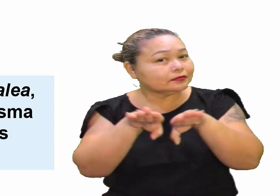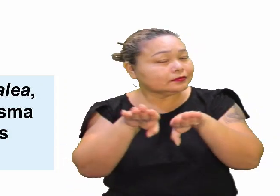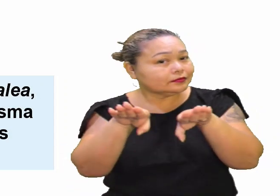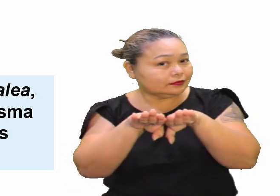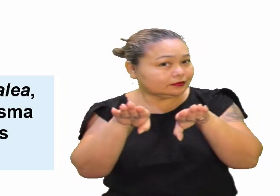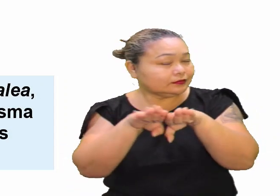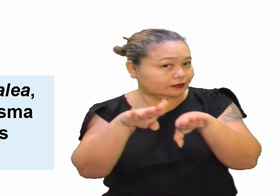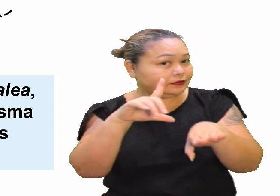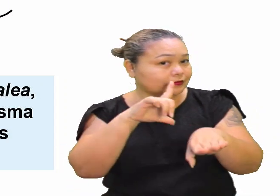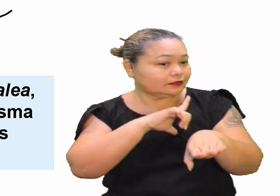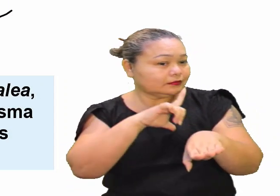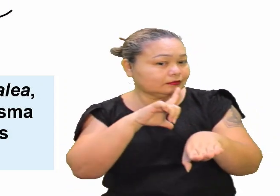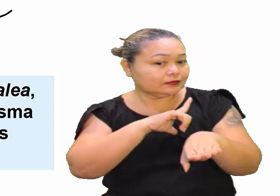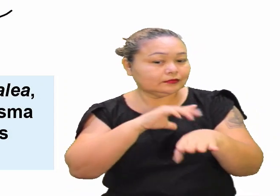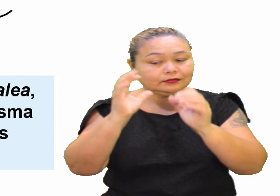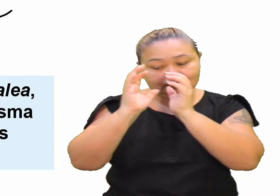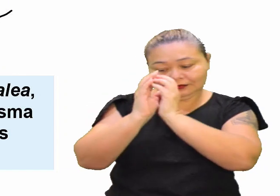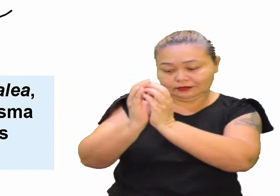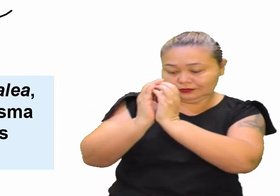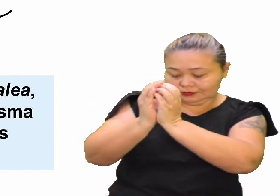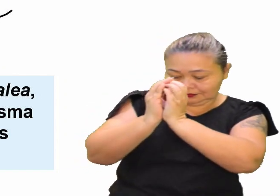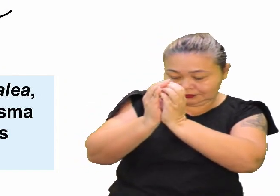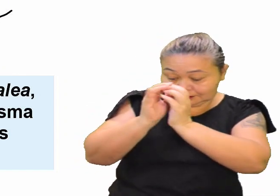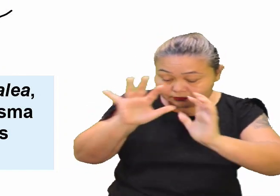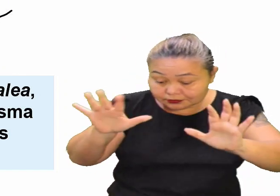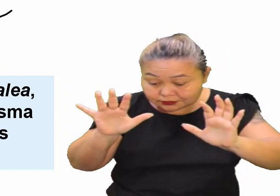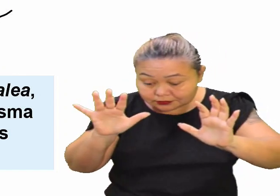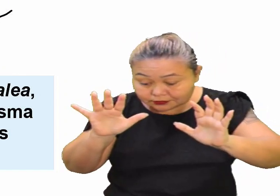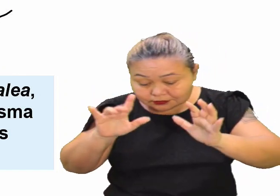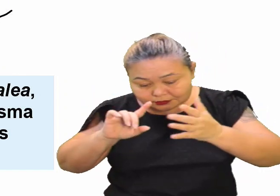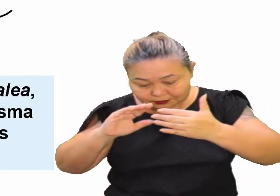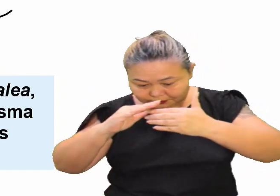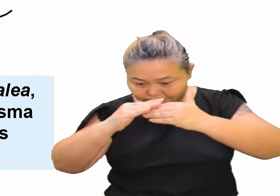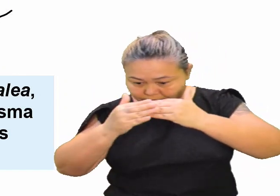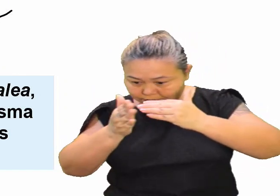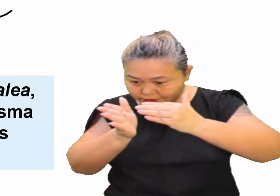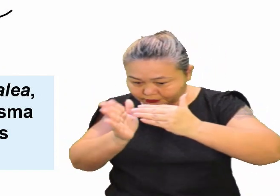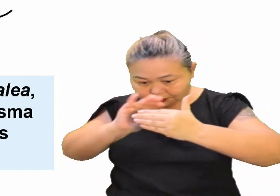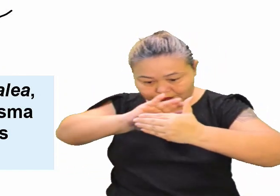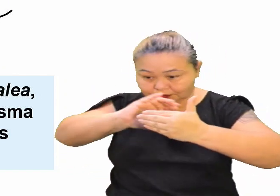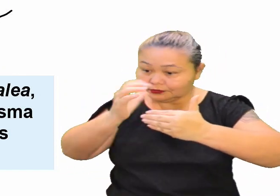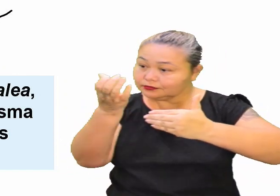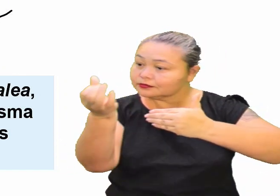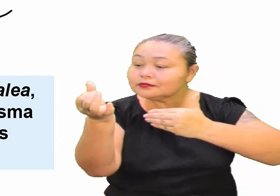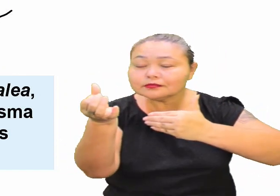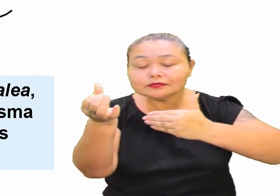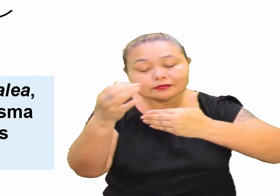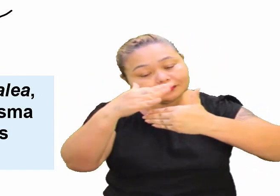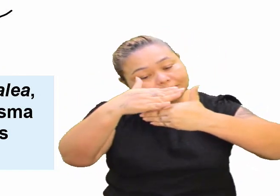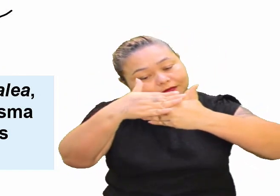Para esclarecer, olha aqui uma coisa interessante, muito interessante.